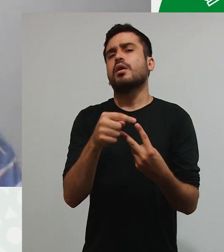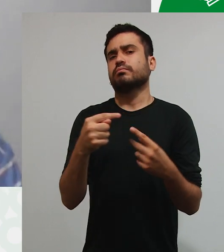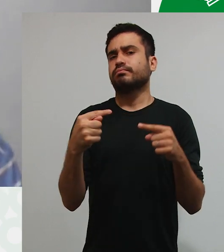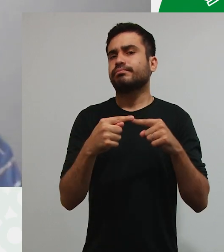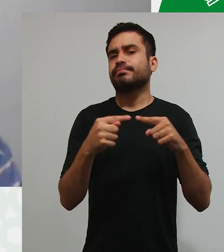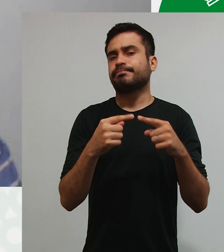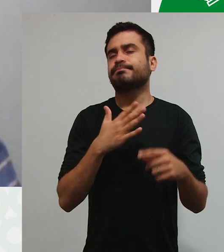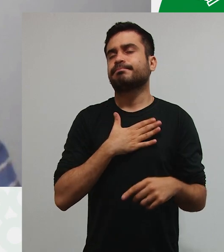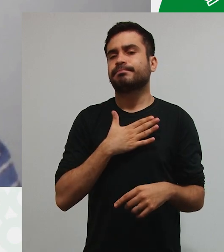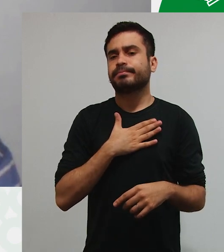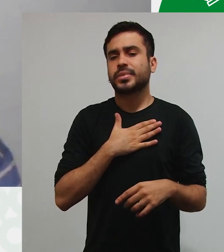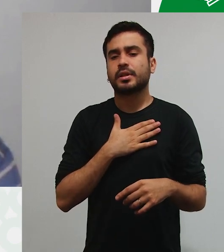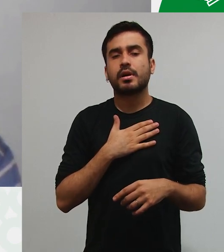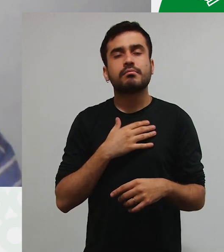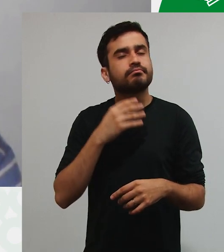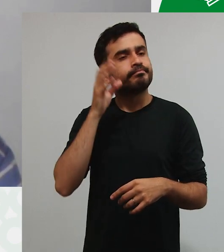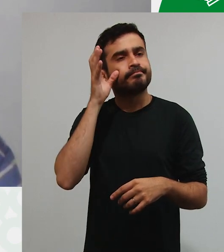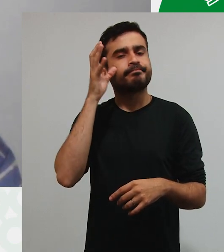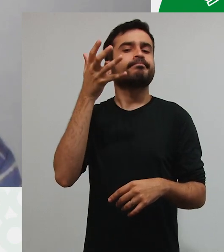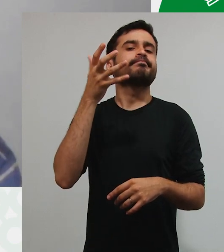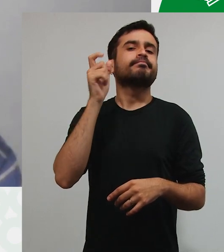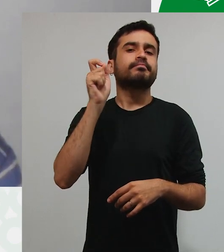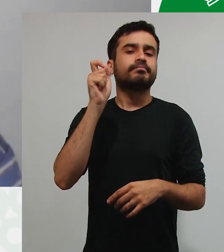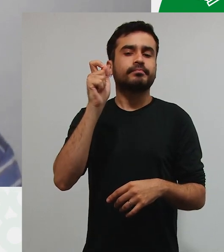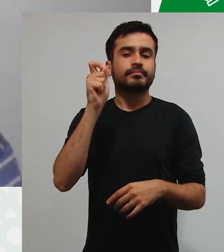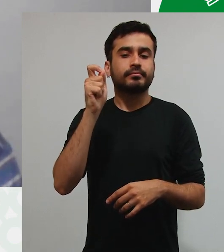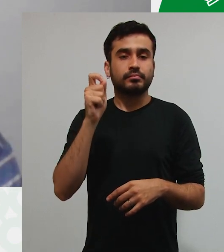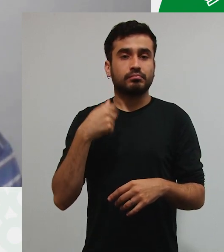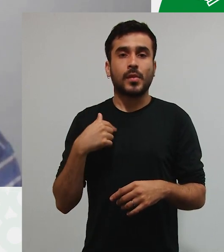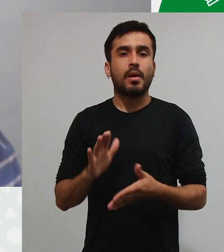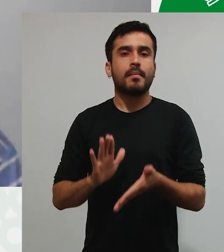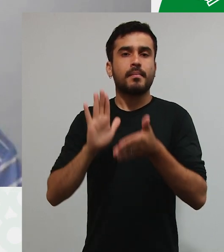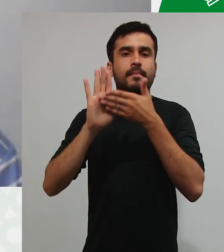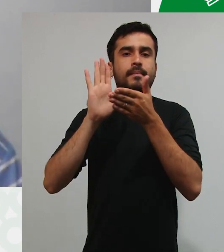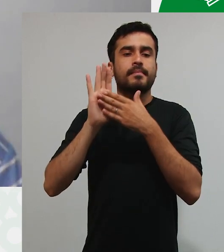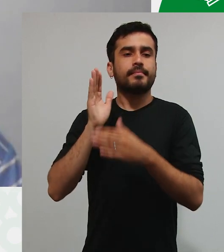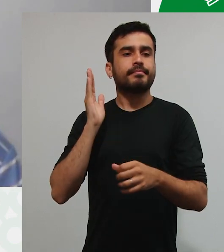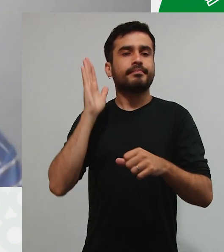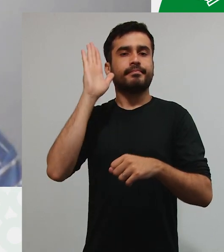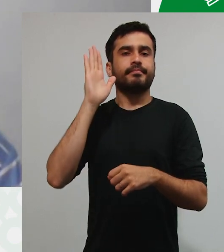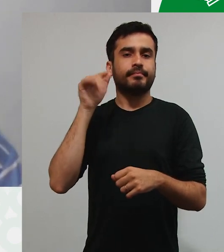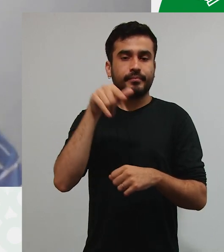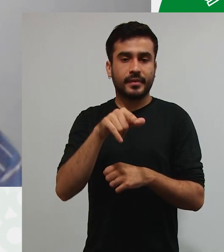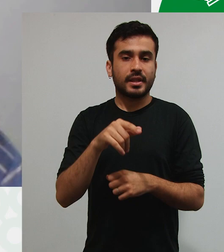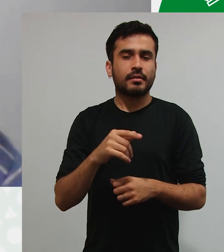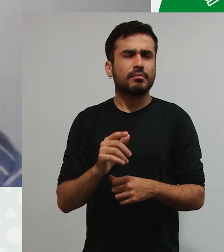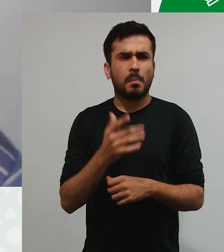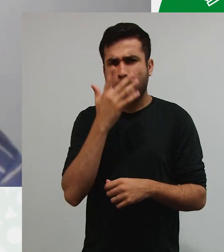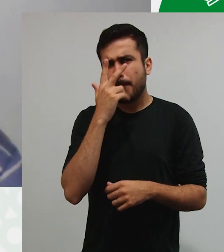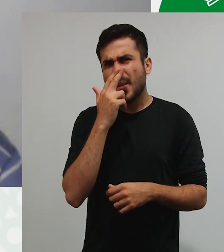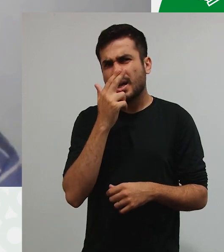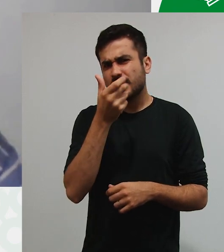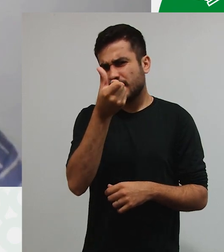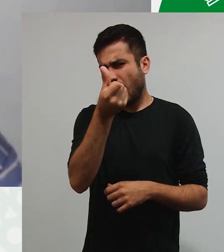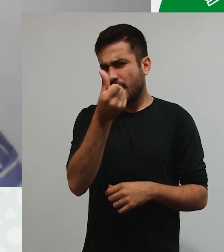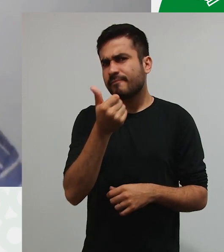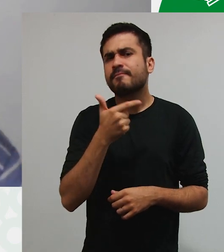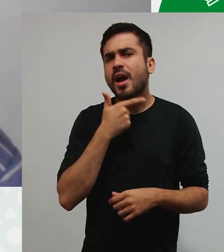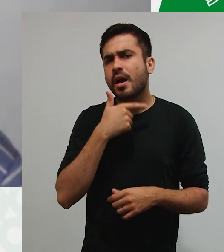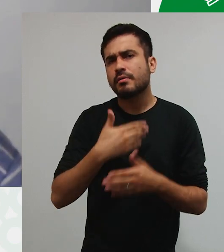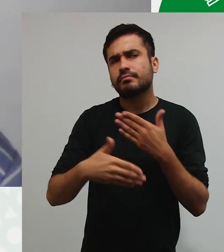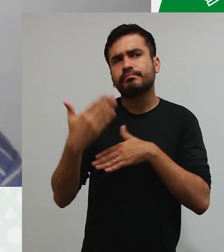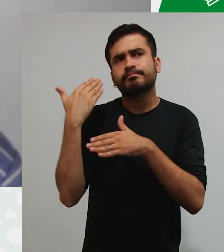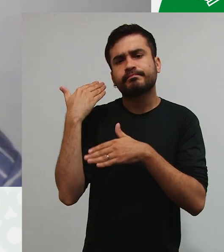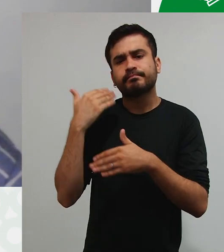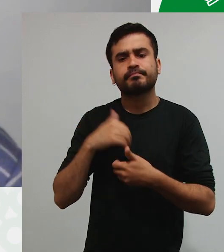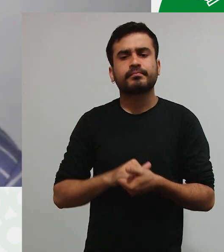mas tinha identificação com o edital. E eu resolvi me candidatar a uma das